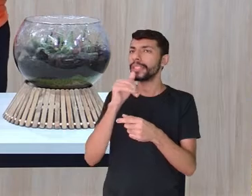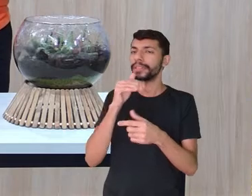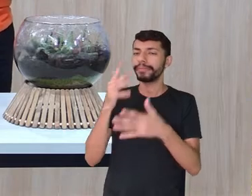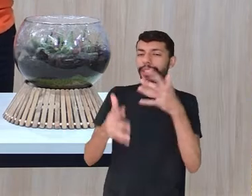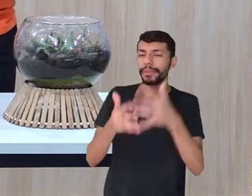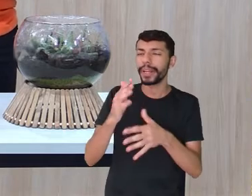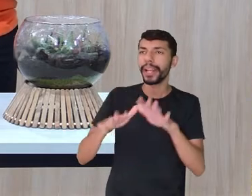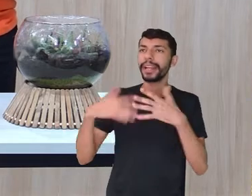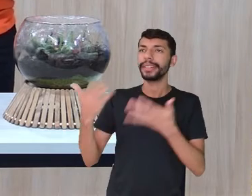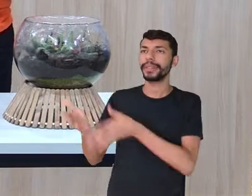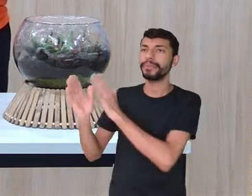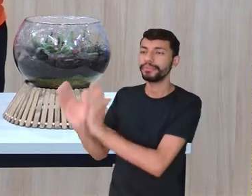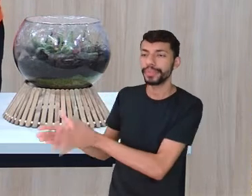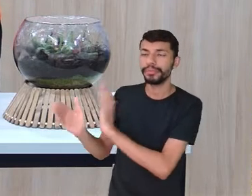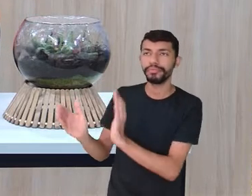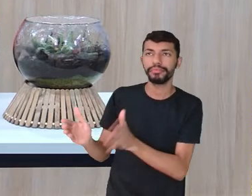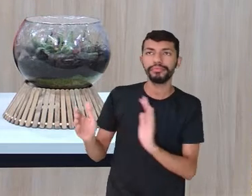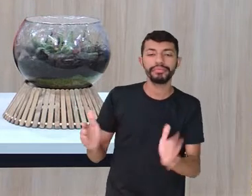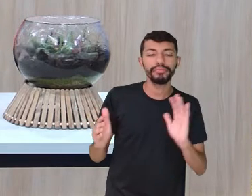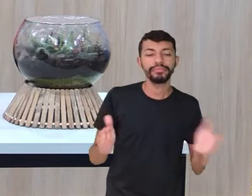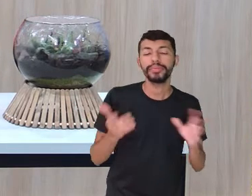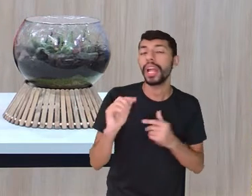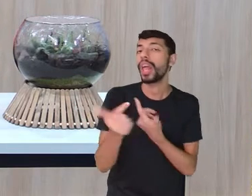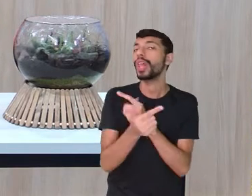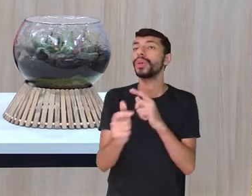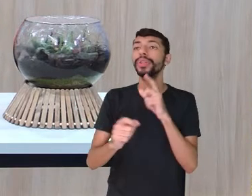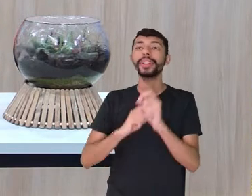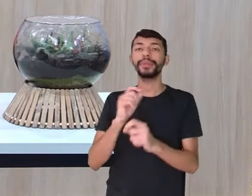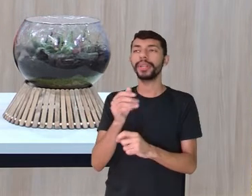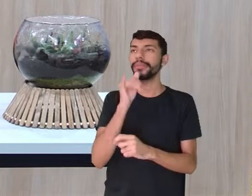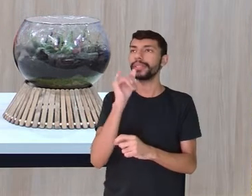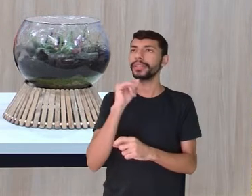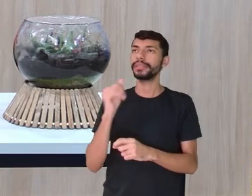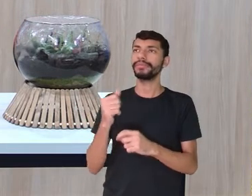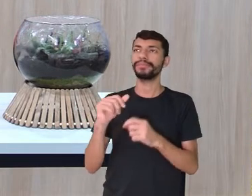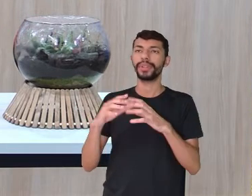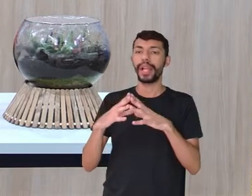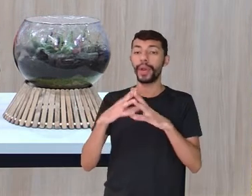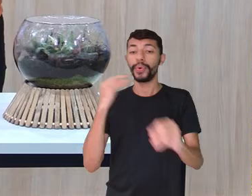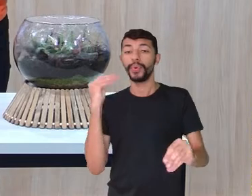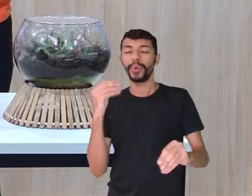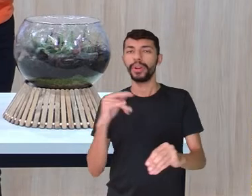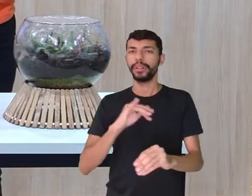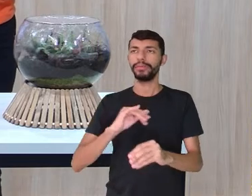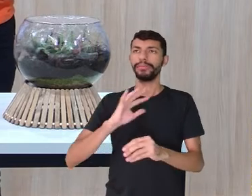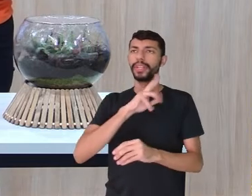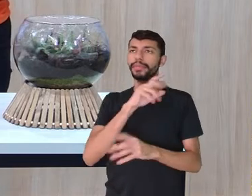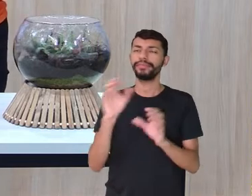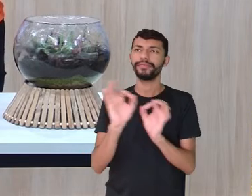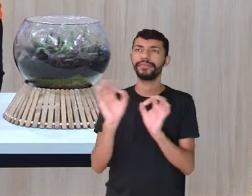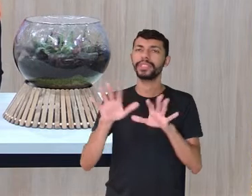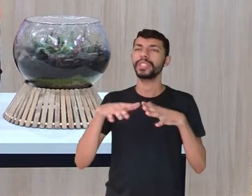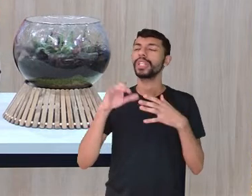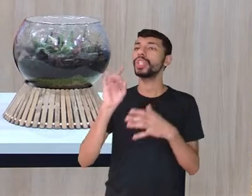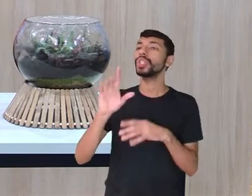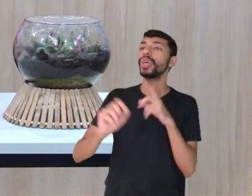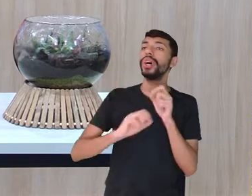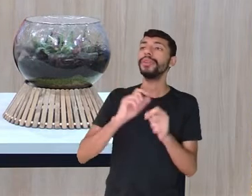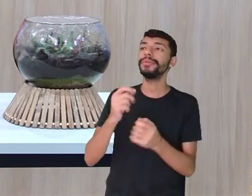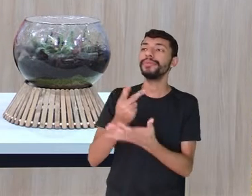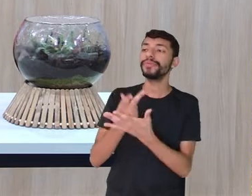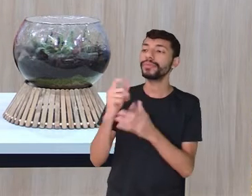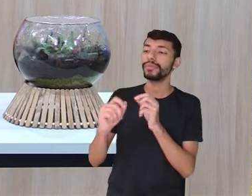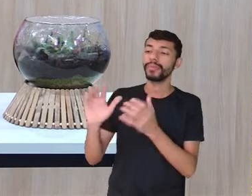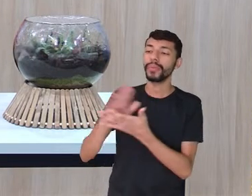essa cadeia alimentar, ela não vai ter como existir extinção de espécies, a não ser que ocorra